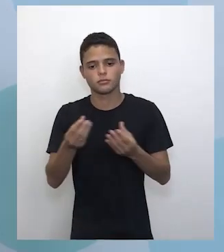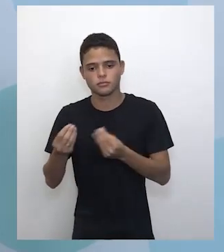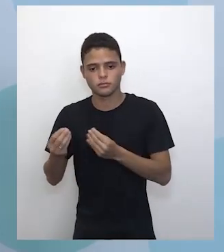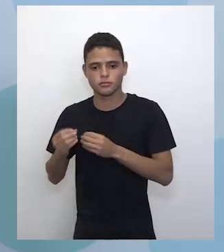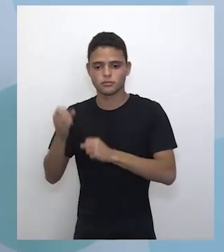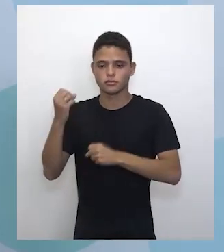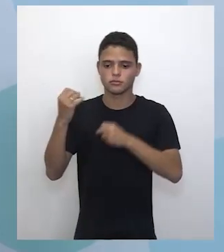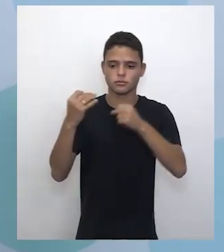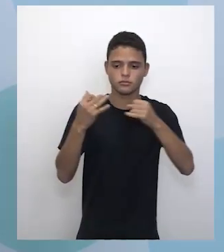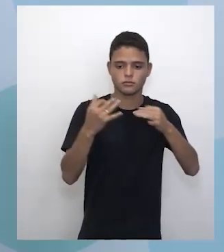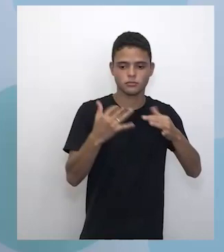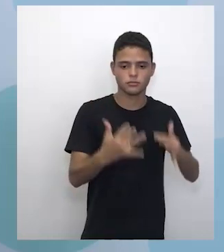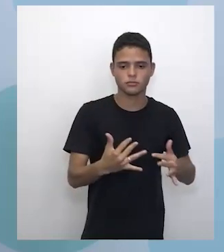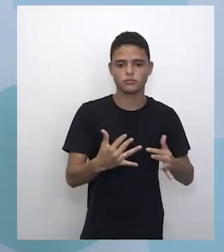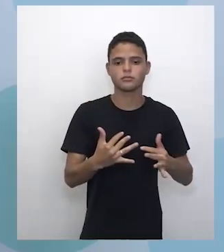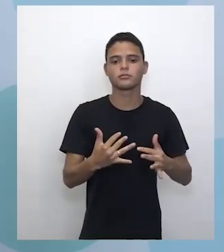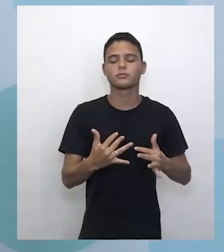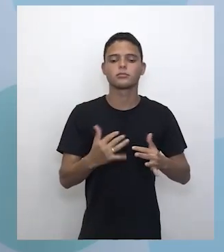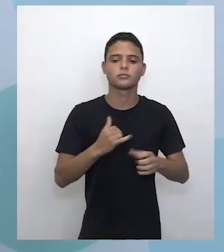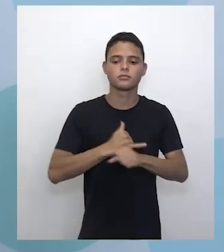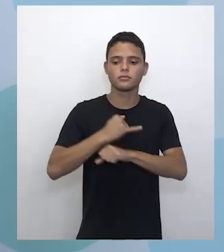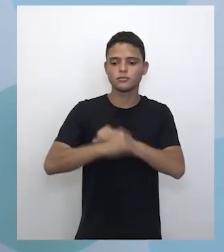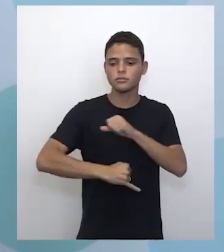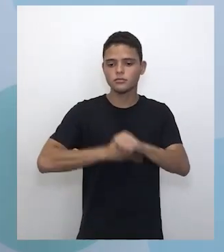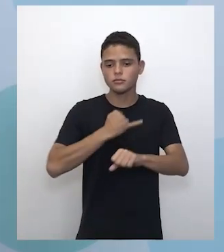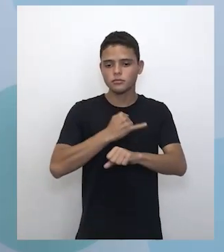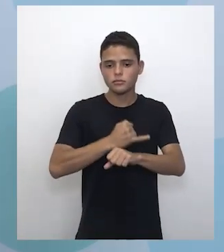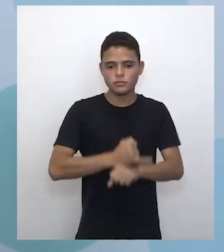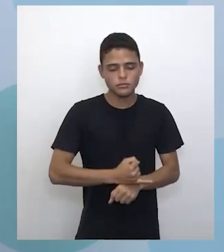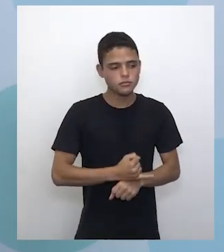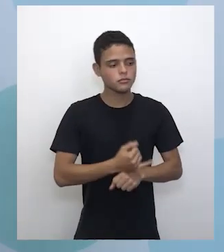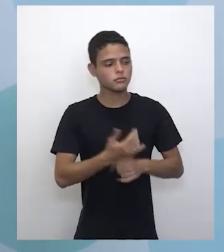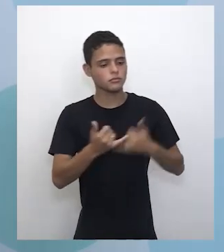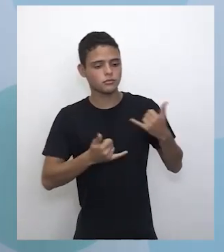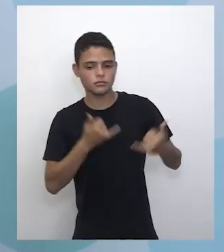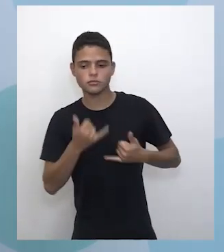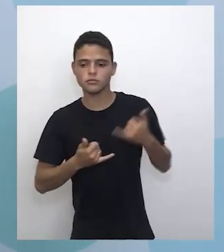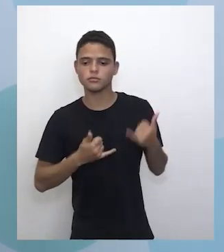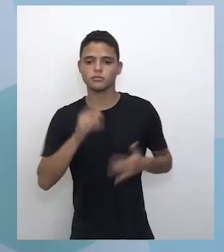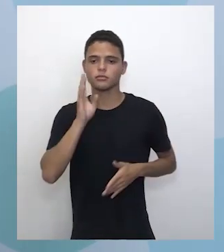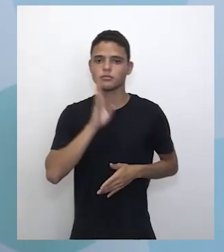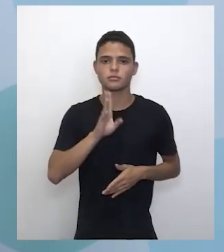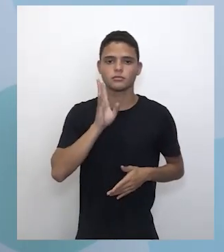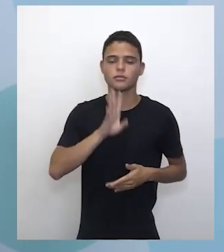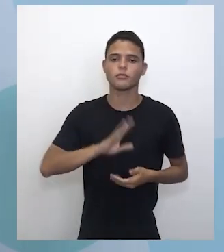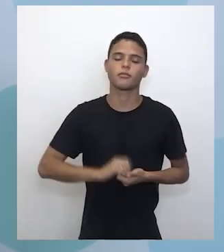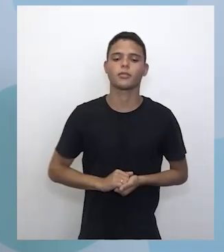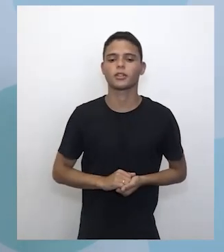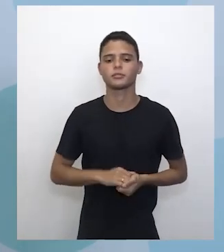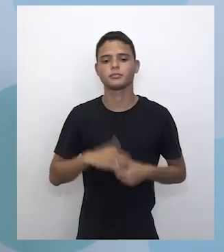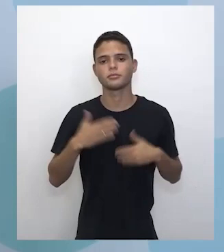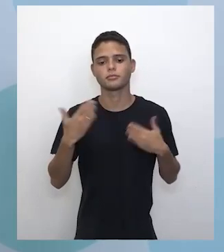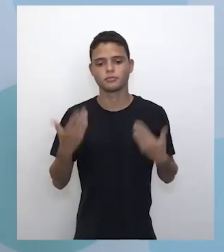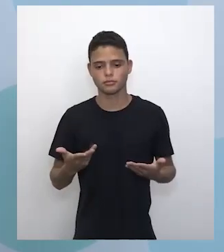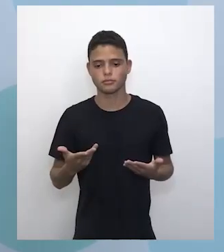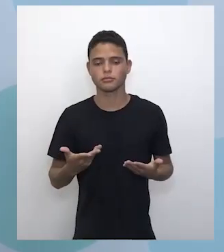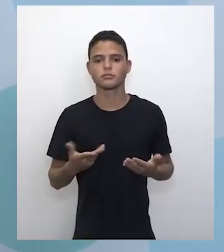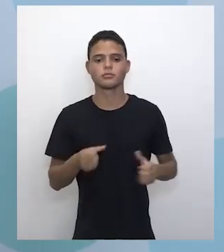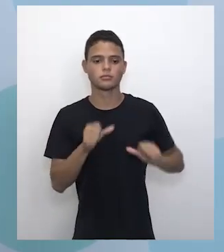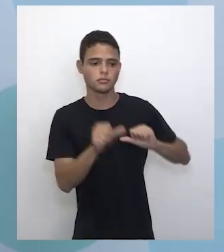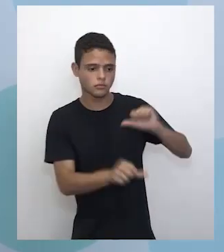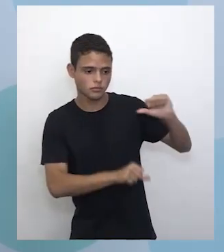sobre, eu falei do Orkut, o pessoal falando a respeito disso também, que se divertia bastante com isso. E aqui falando sobre as